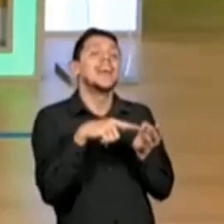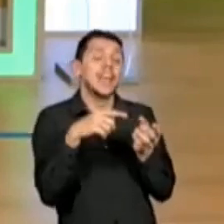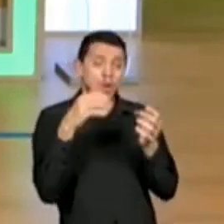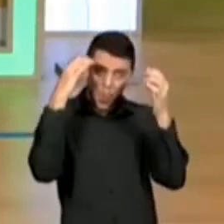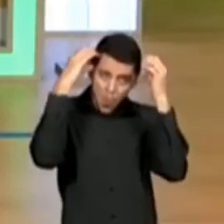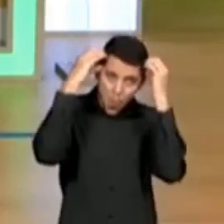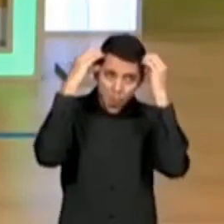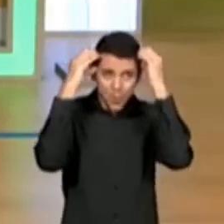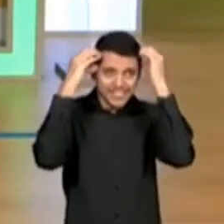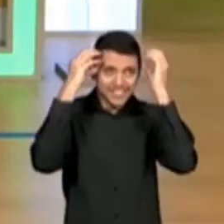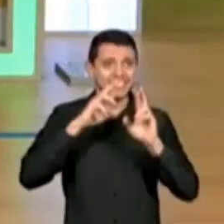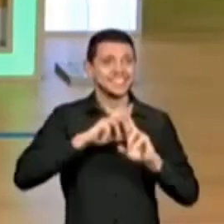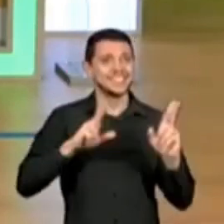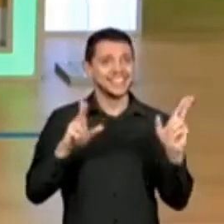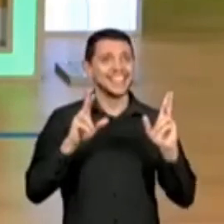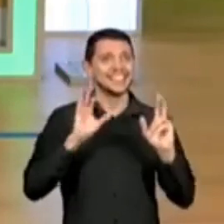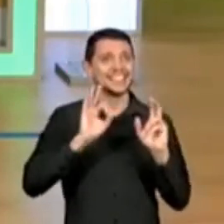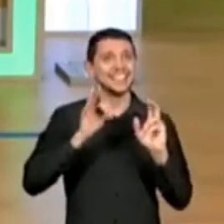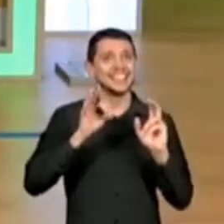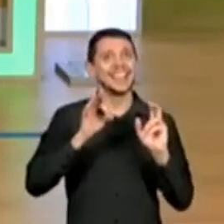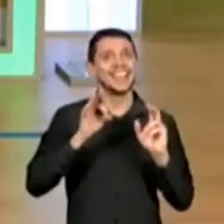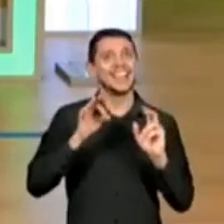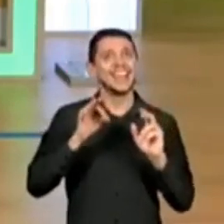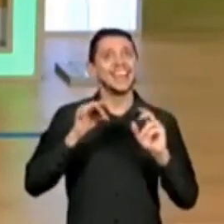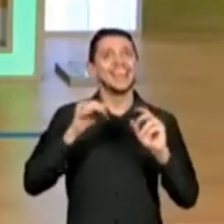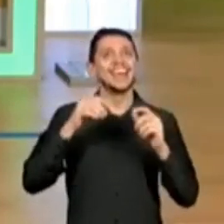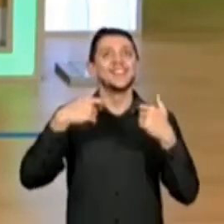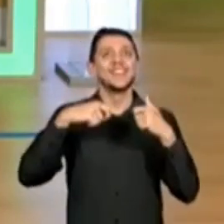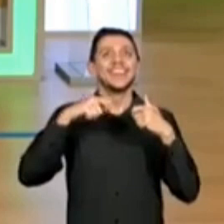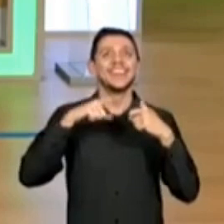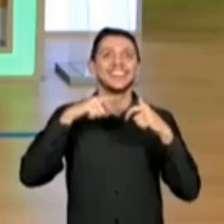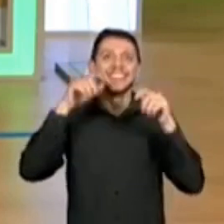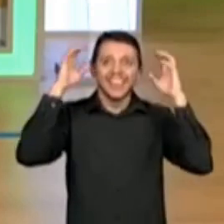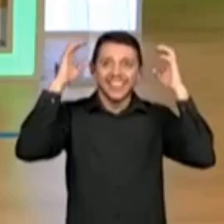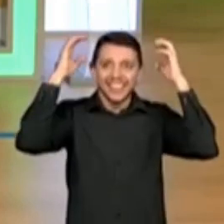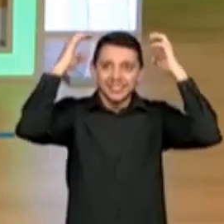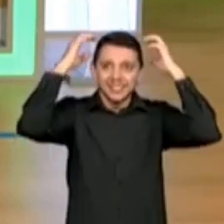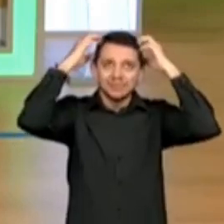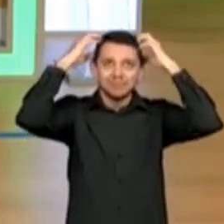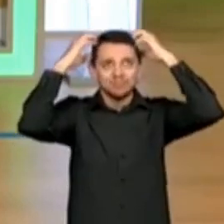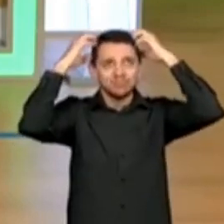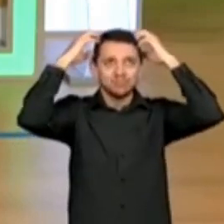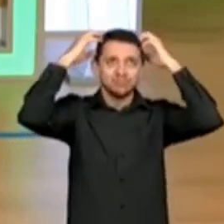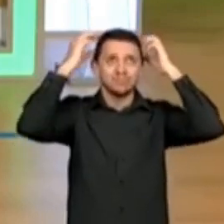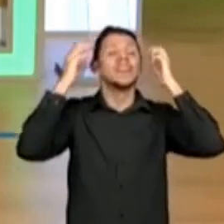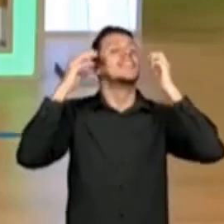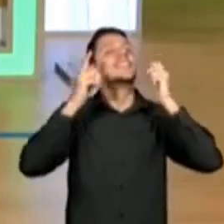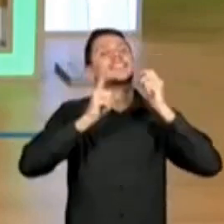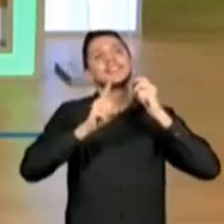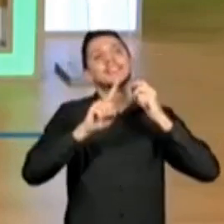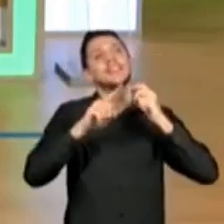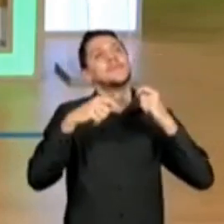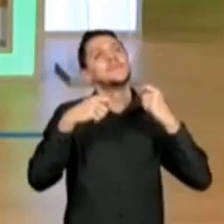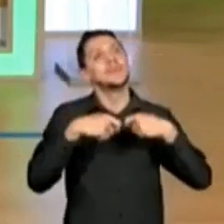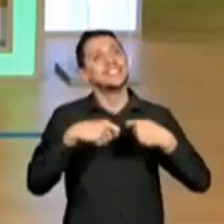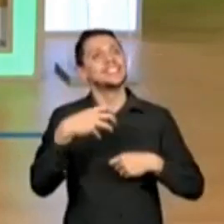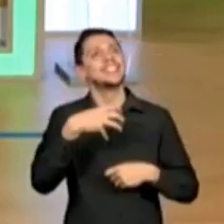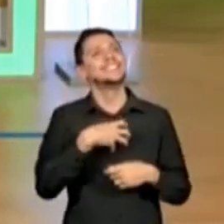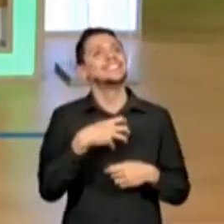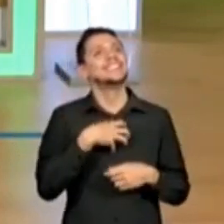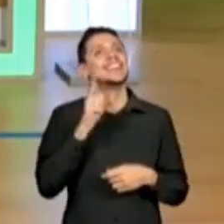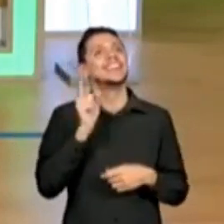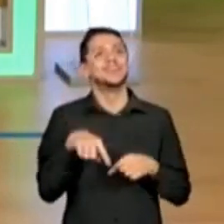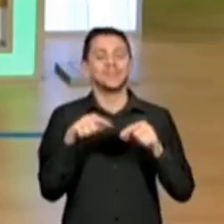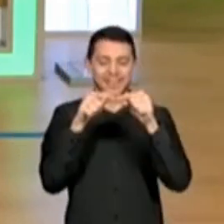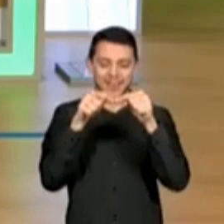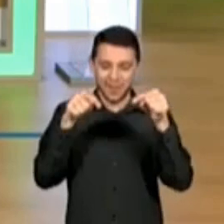ser? De ratinho. Eu pensei num personagem que é um Não vai rato que poder. tem a forminha de gelo dele. Não, vai ter que ser uma que é formato quadradinho, né? Aí